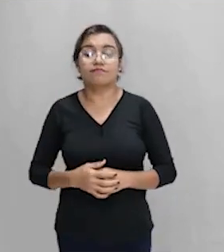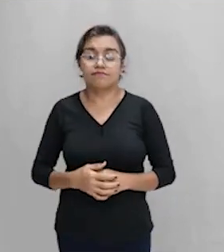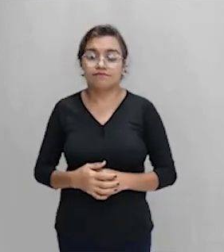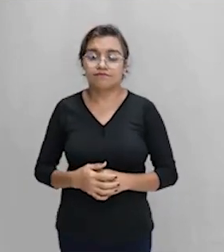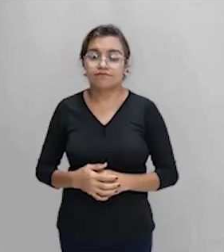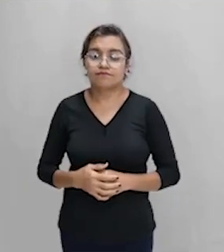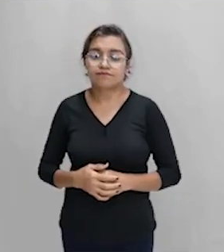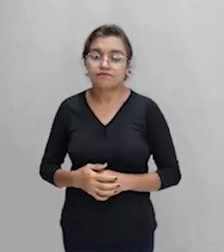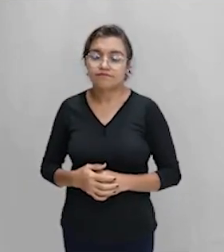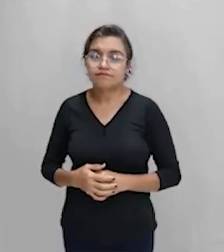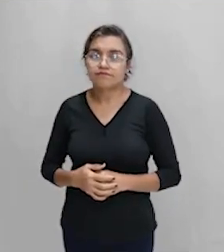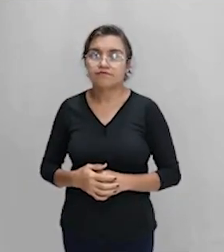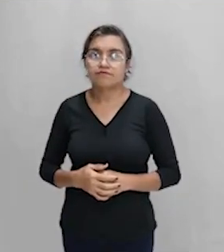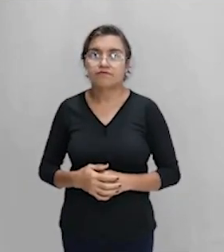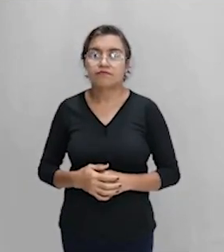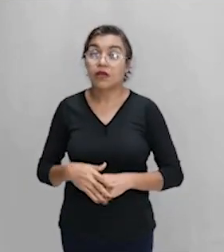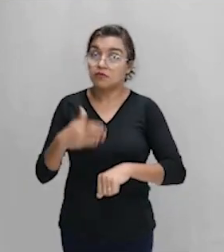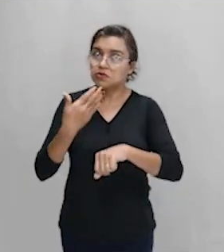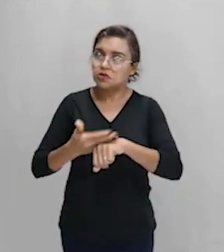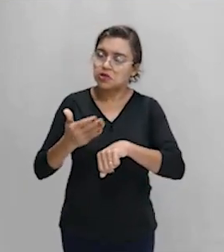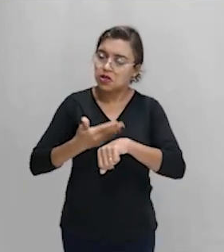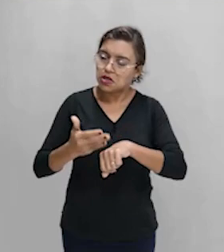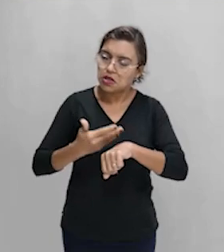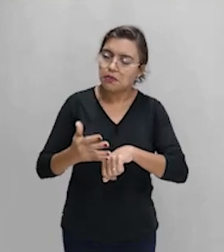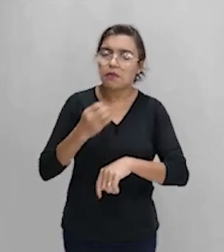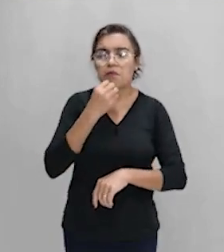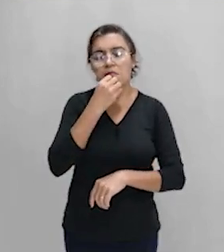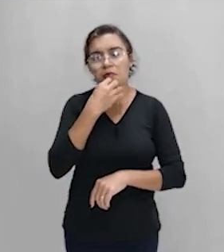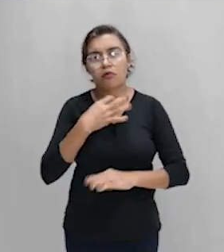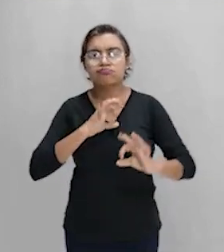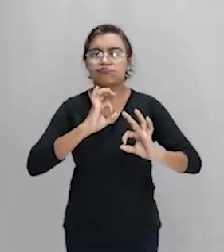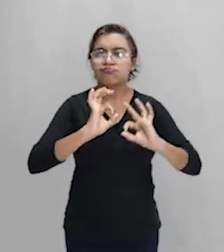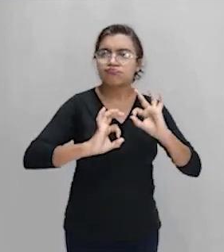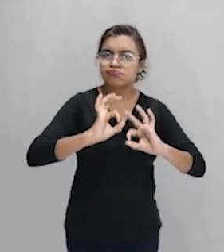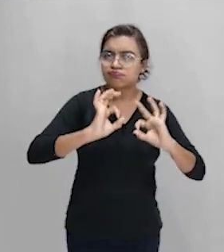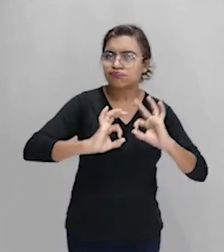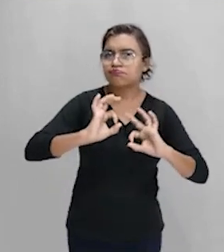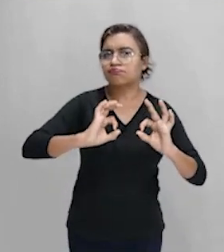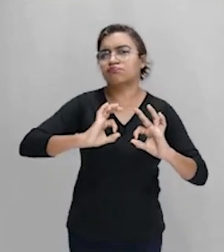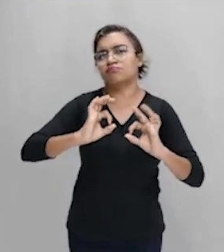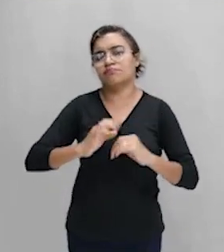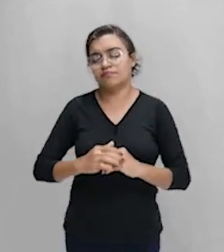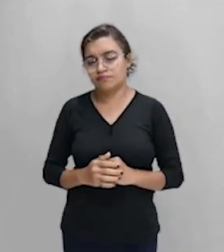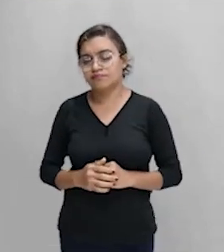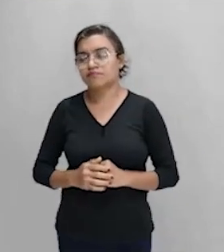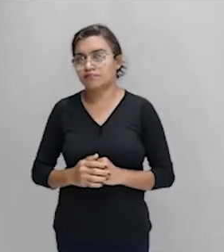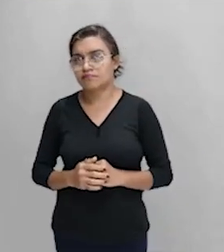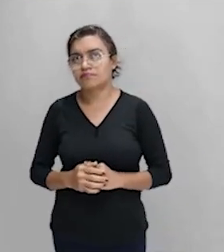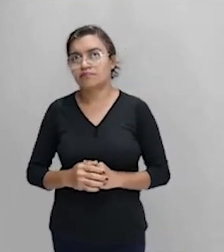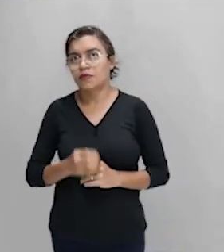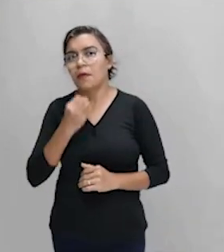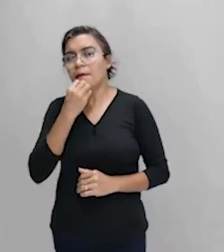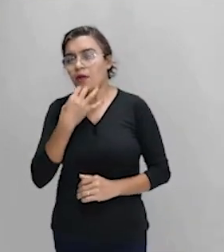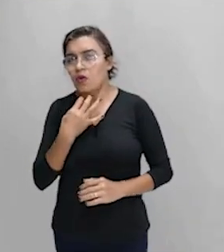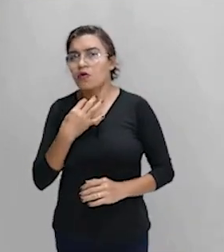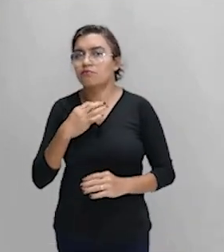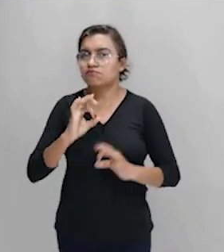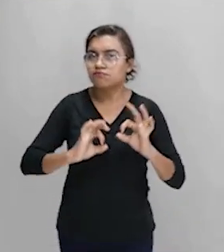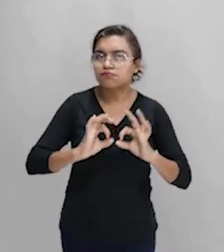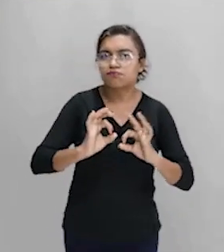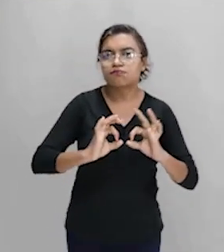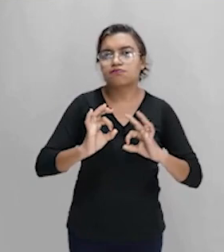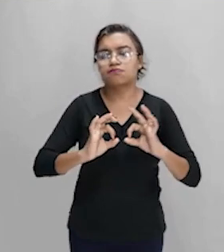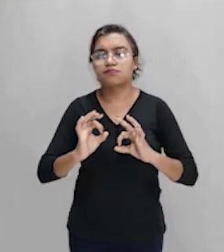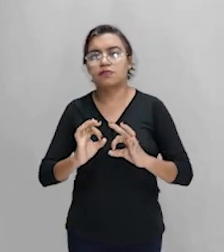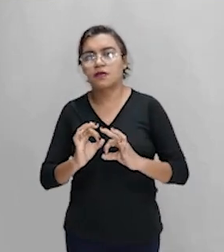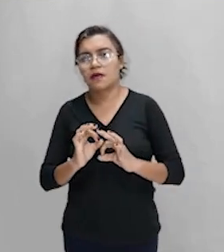quê? Um bom treinamento, uma boa montagem de um treinamento esportivo, uma boa organização desses macro,